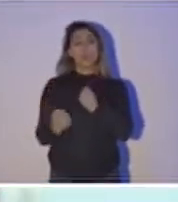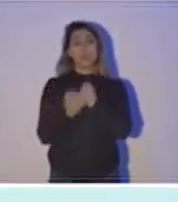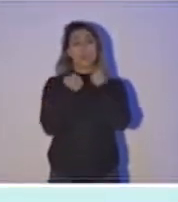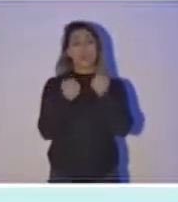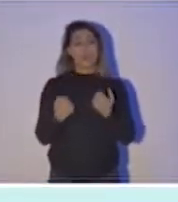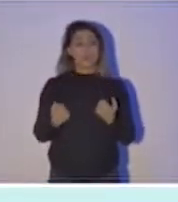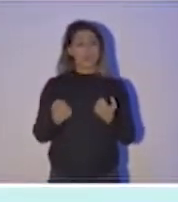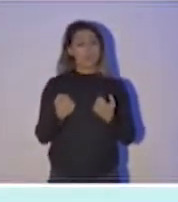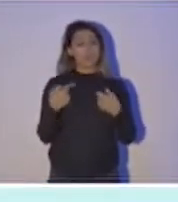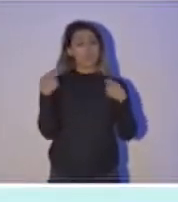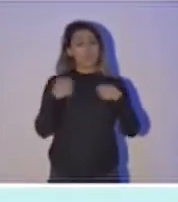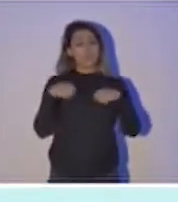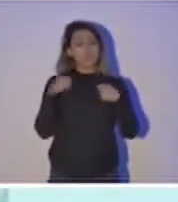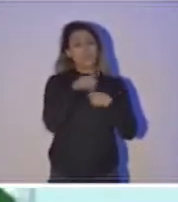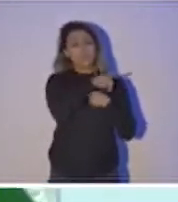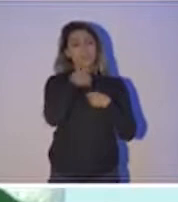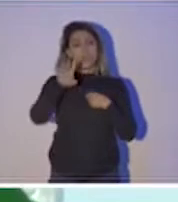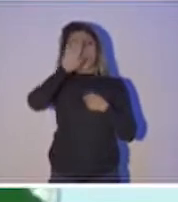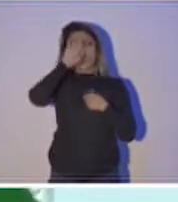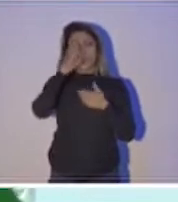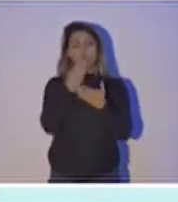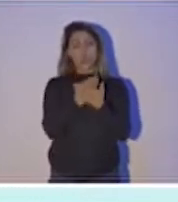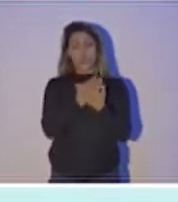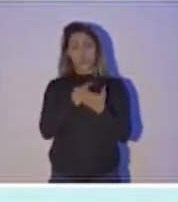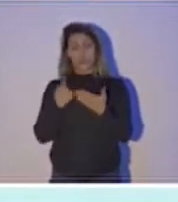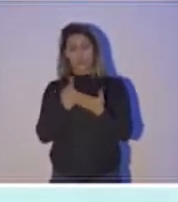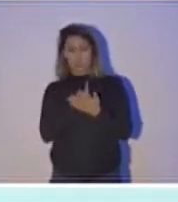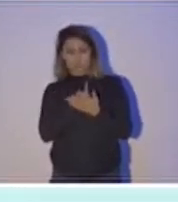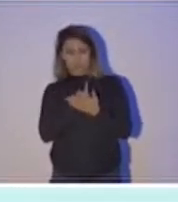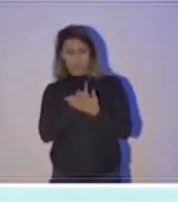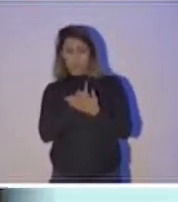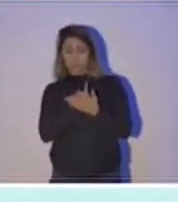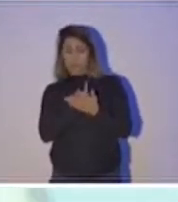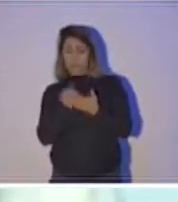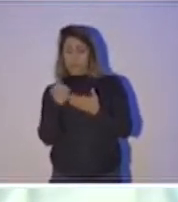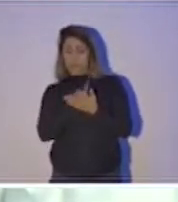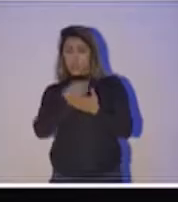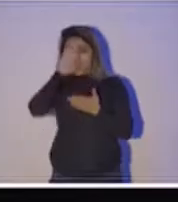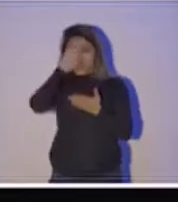vocês confiem na gente, que a gente confie em vocês. É isso aí.